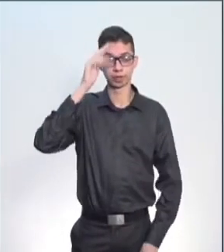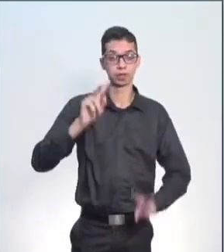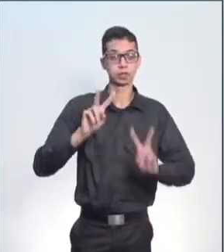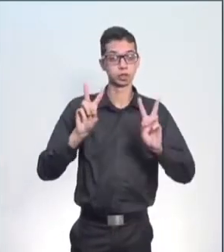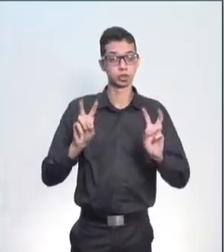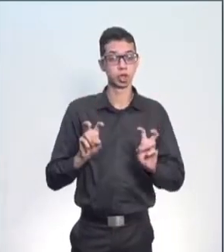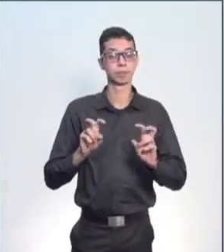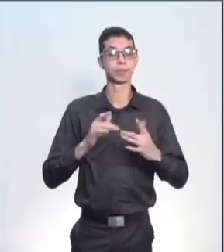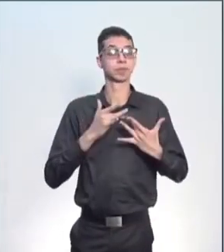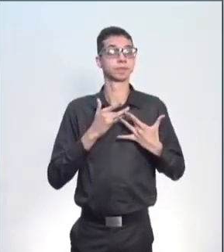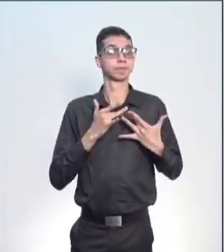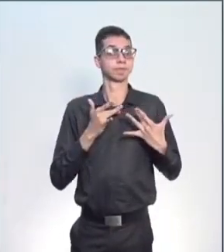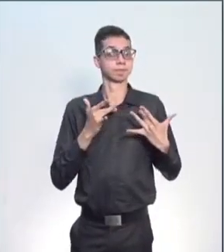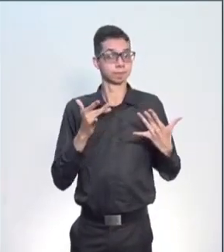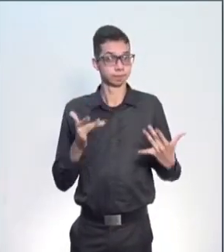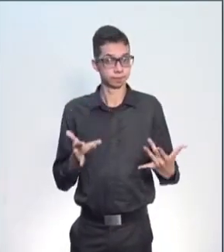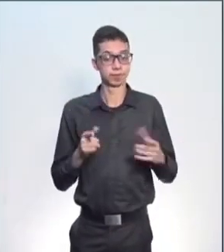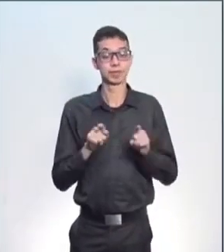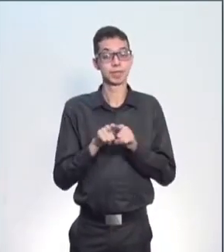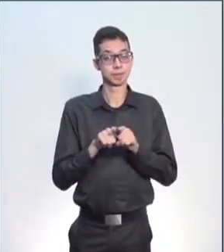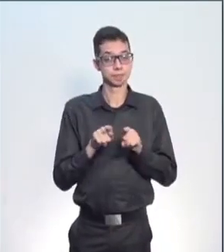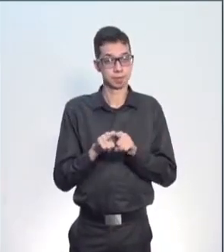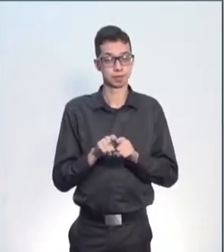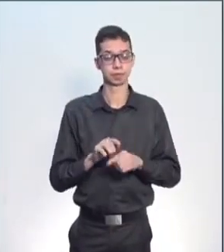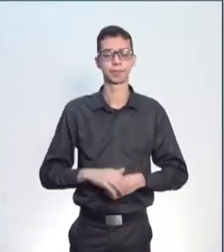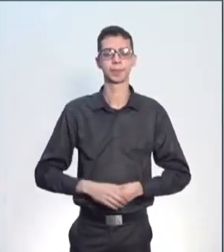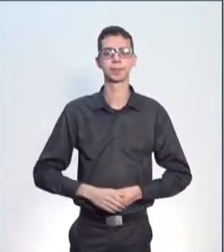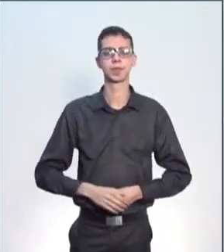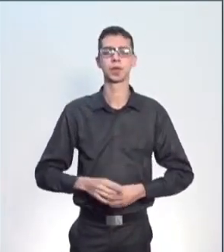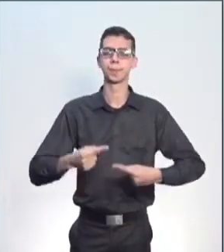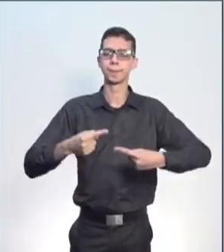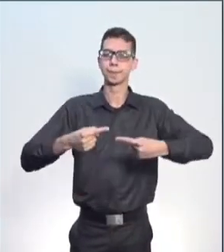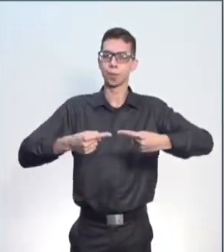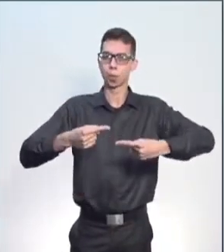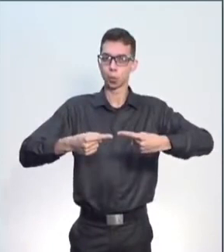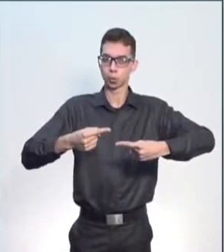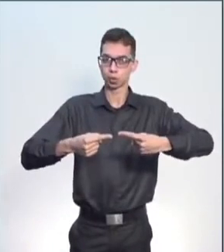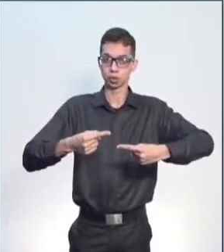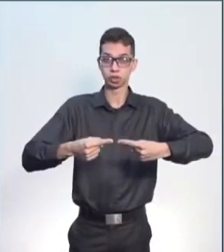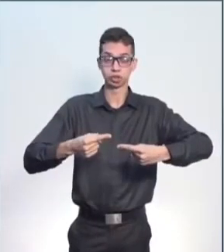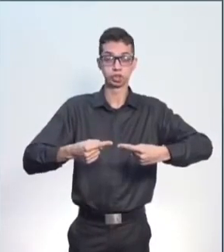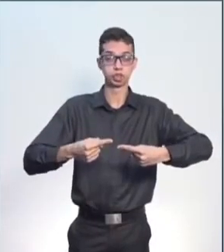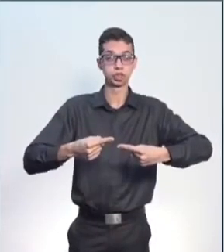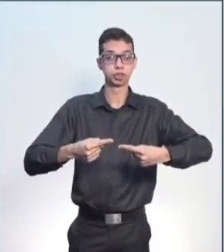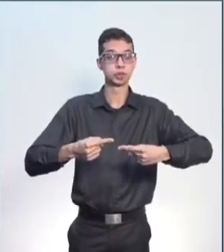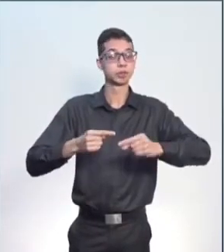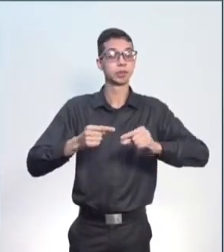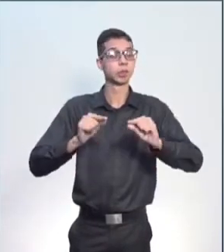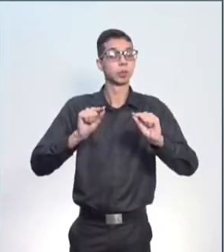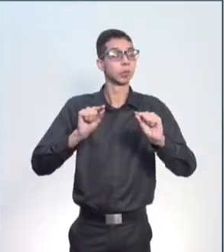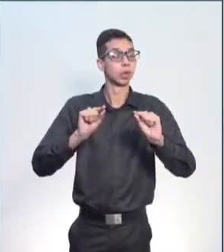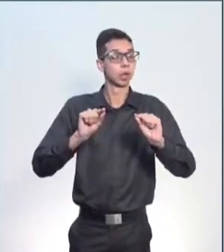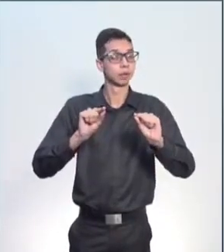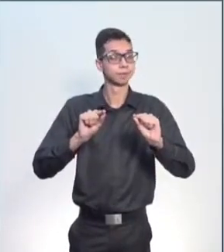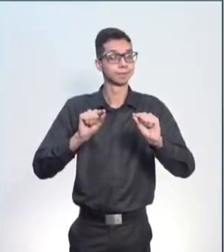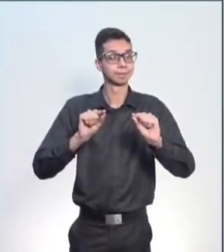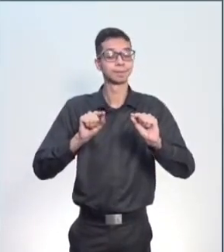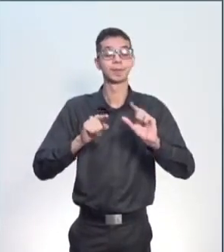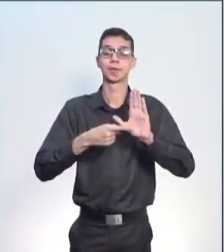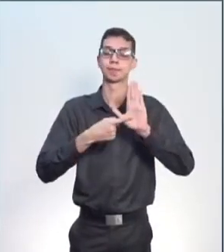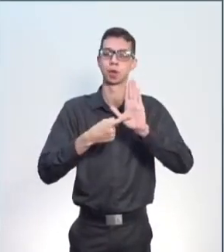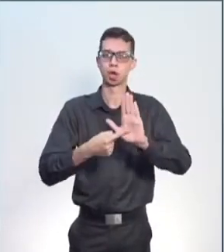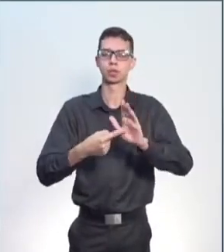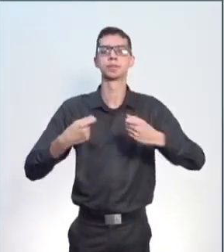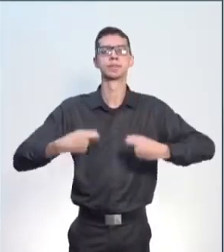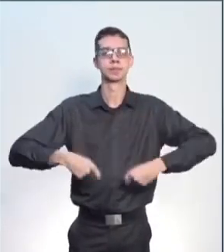política, ela estabelece o quê? Uma ideia de que as coisas têm que estar acontecendo, né?